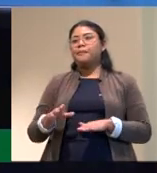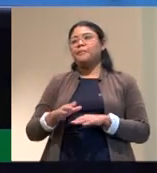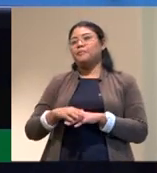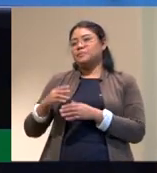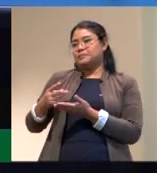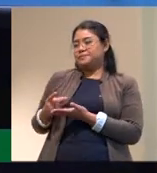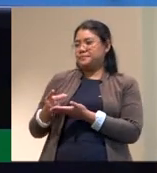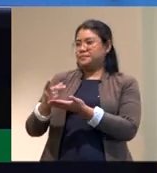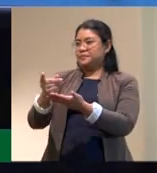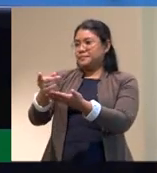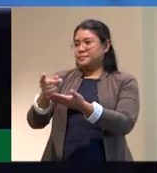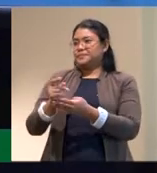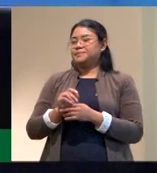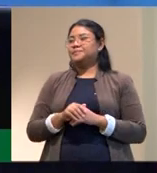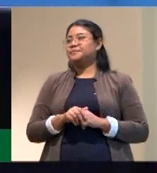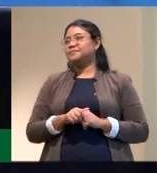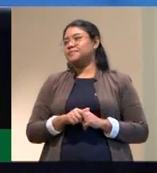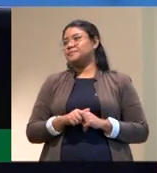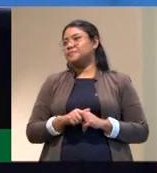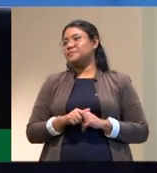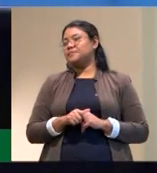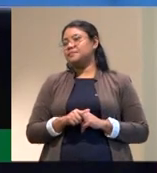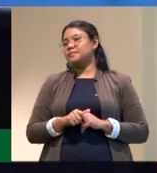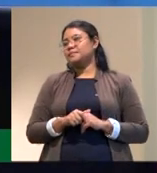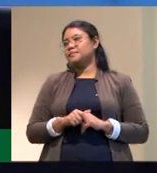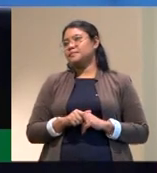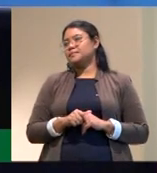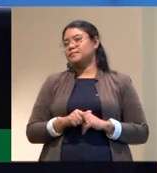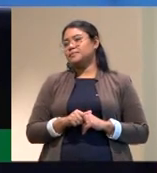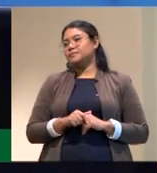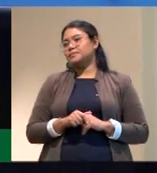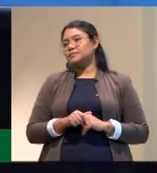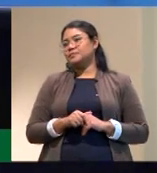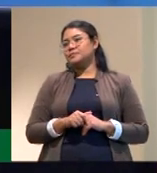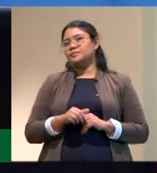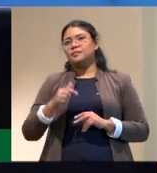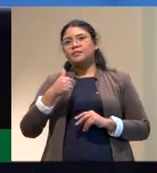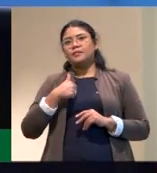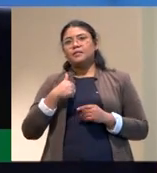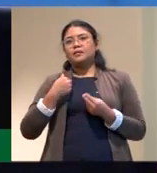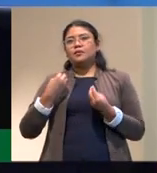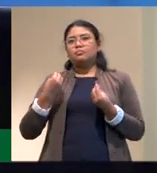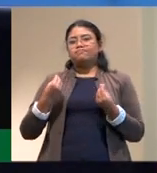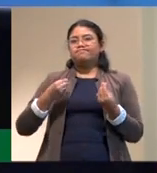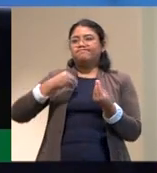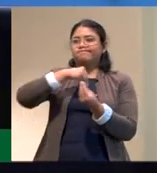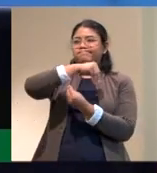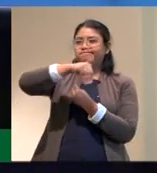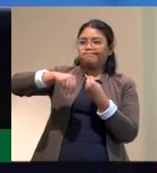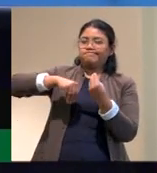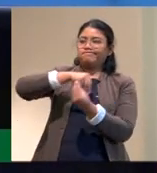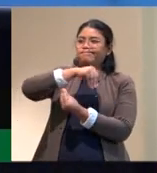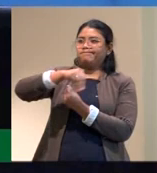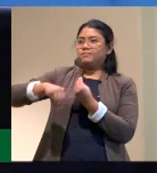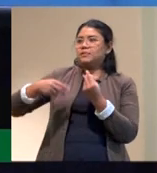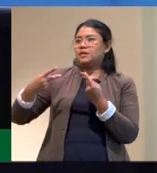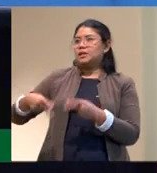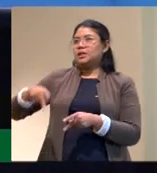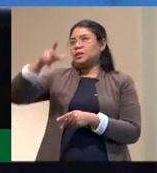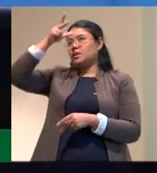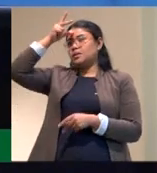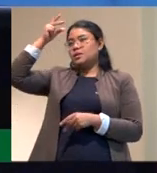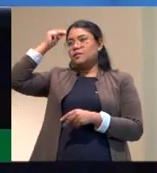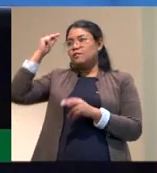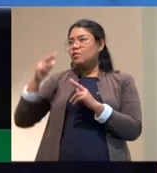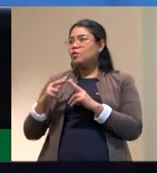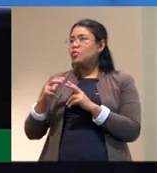perceber. E o meu envolvimento com a rede, eu diria que foi desde o início. E da minha chegada